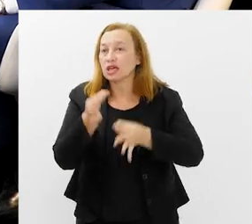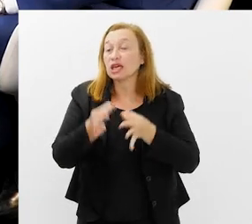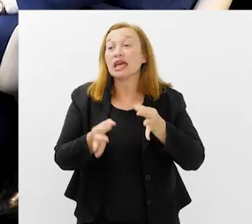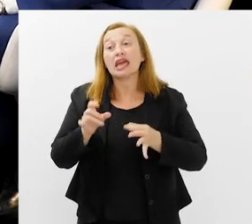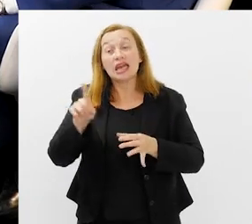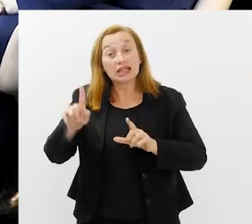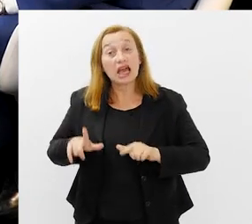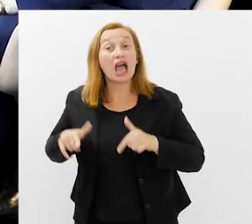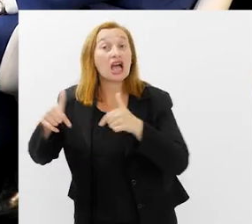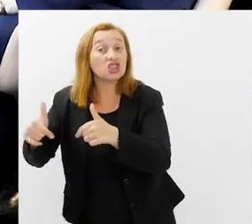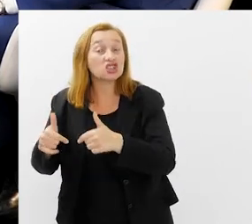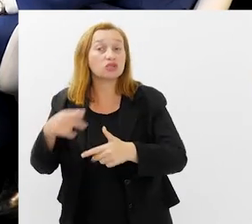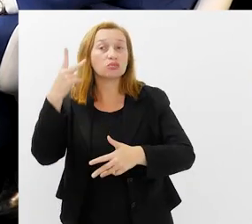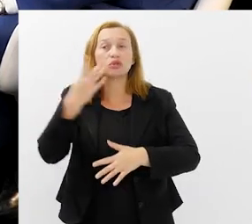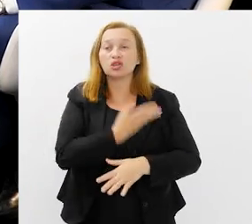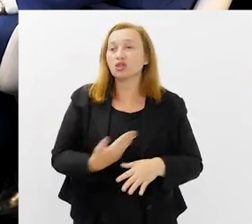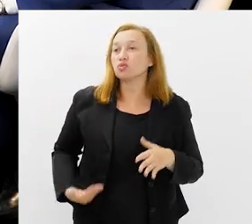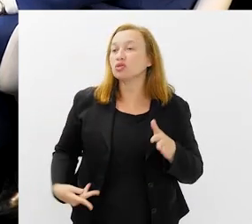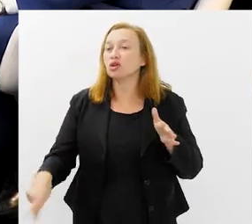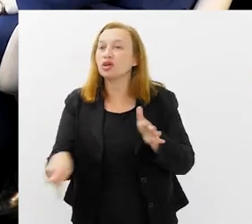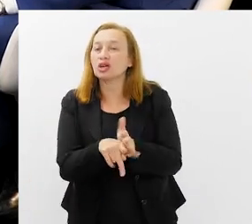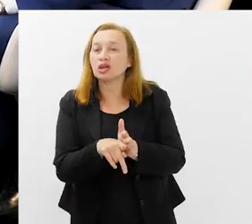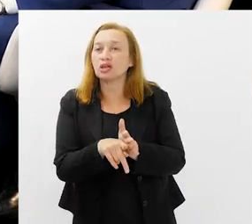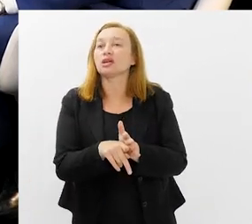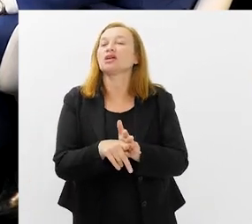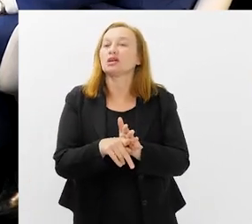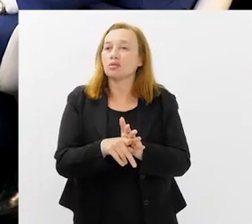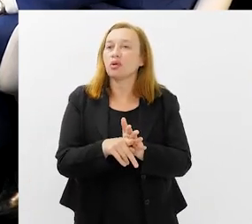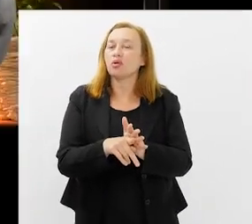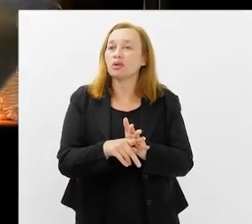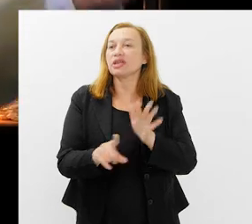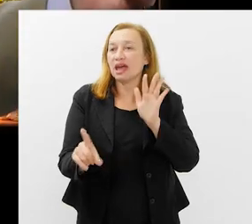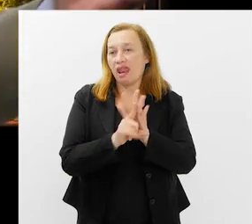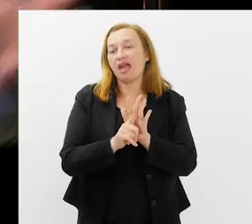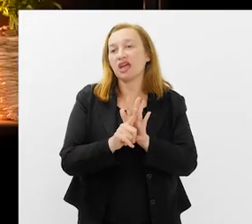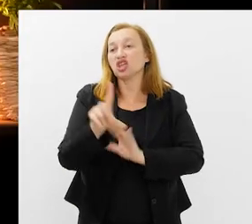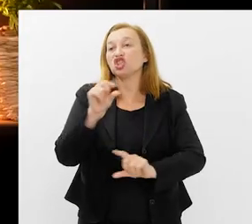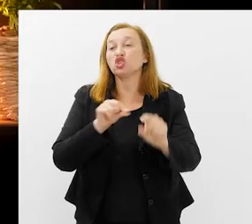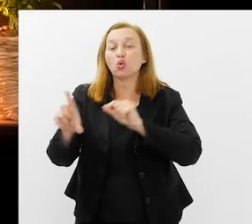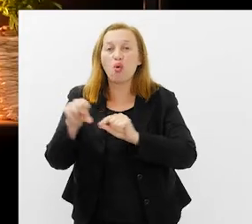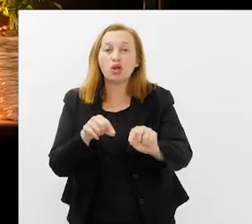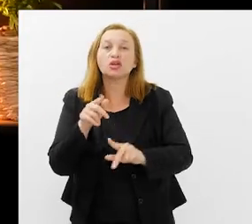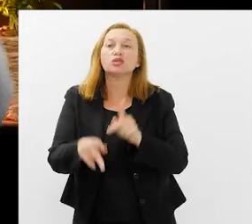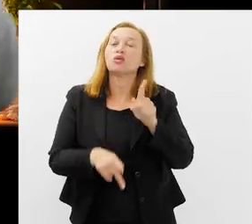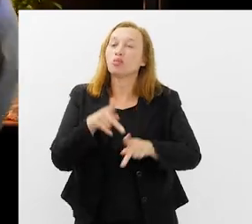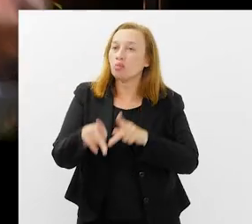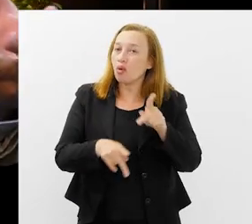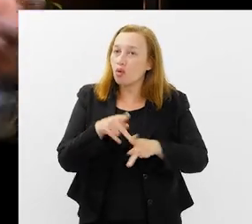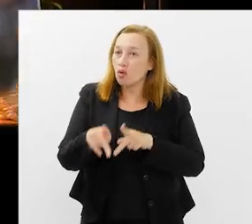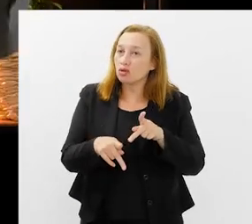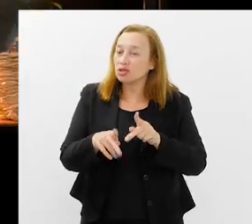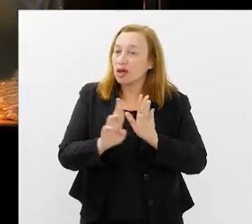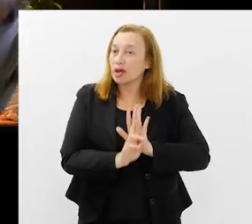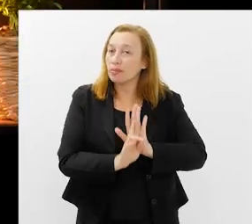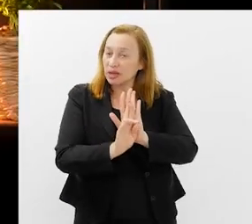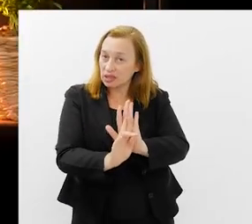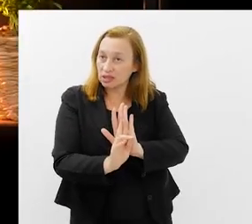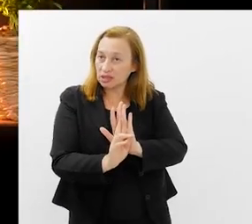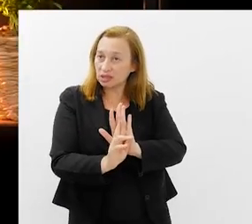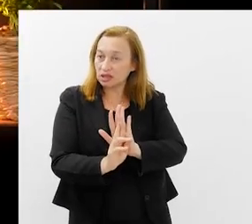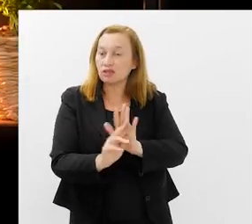está judicializando políticas públicas que estão na lei, que foram consagradas, foram escolhas da população através de